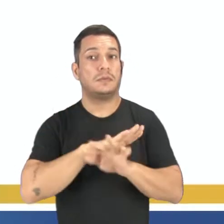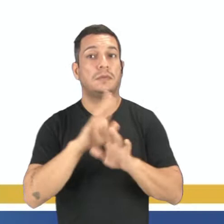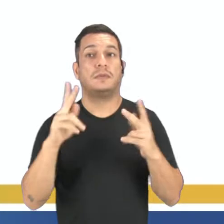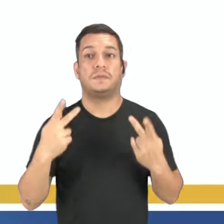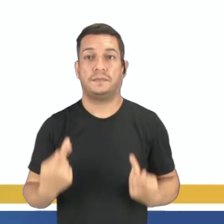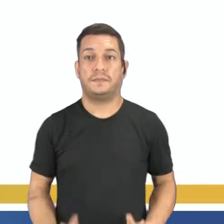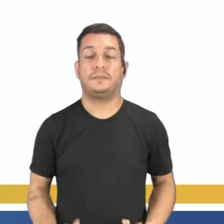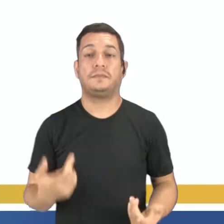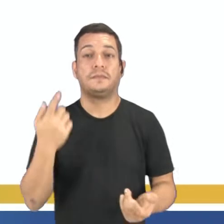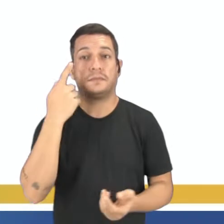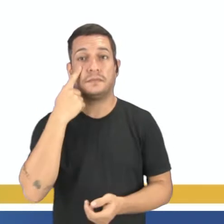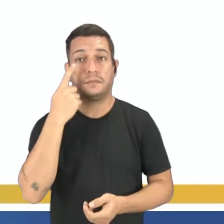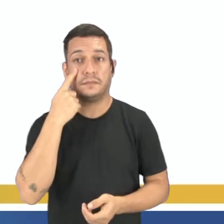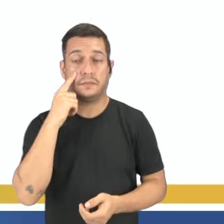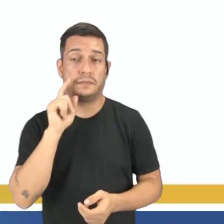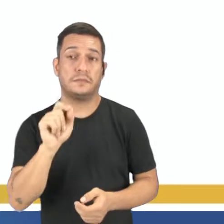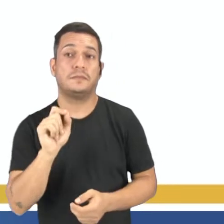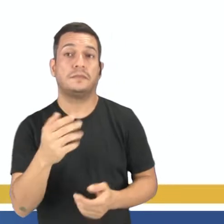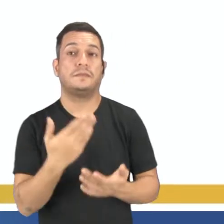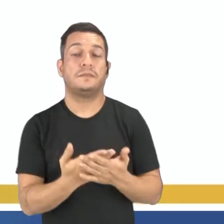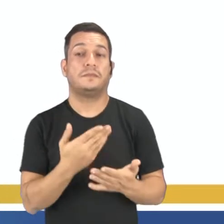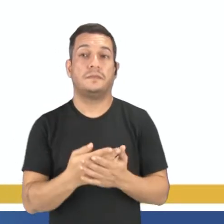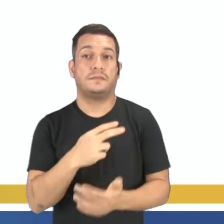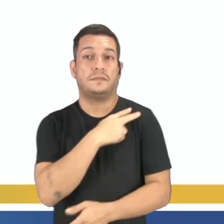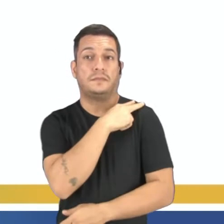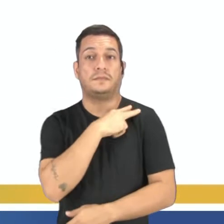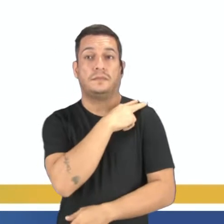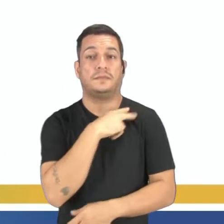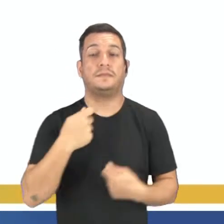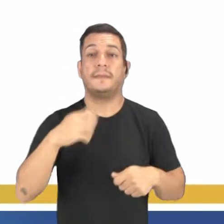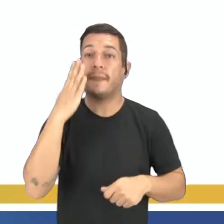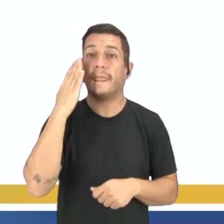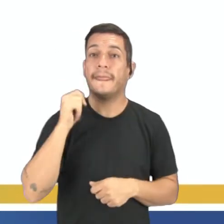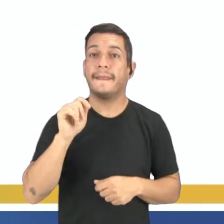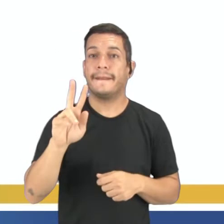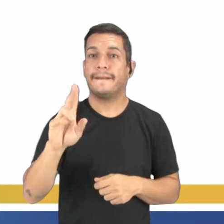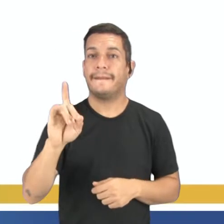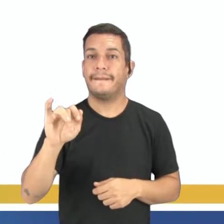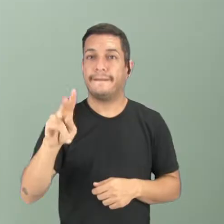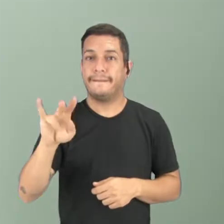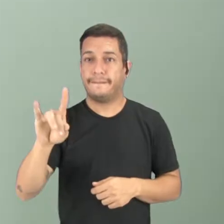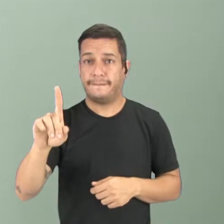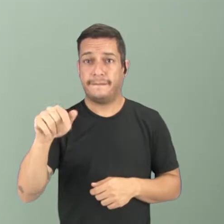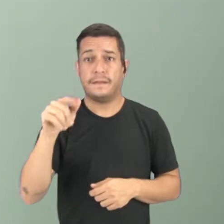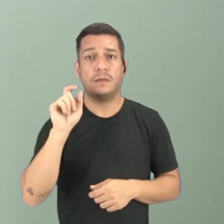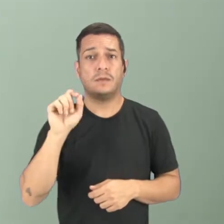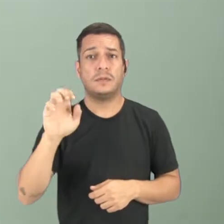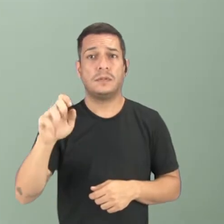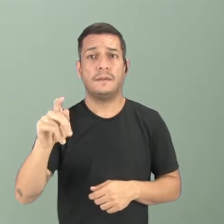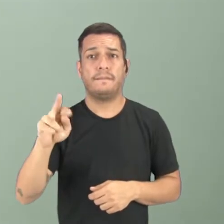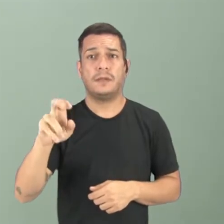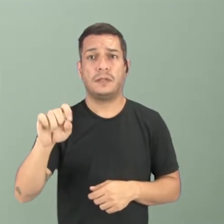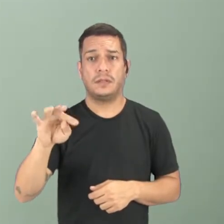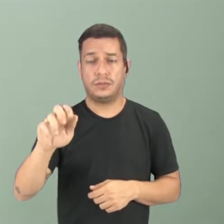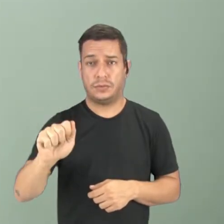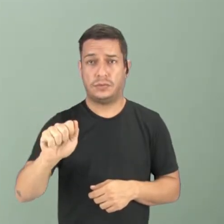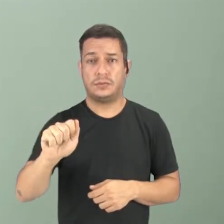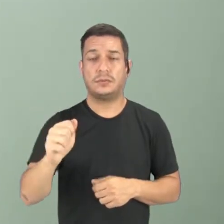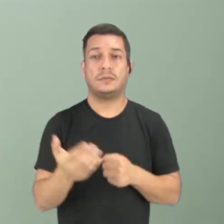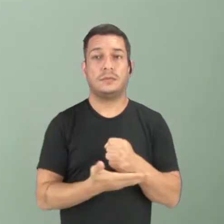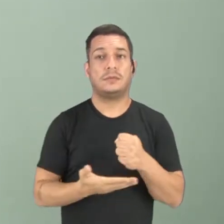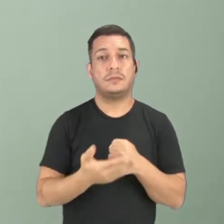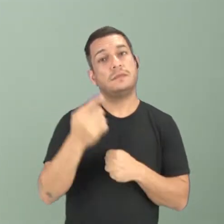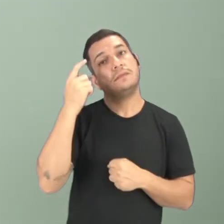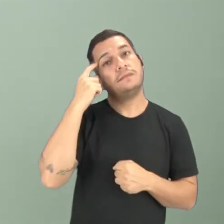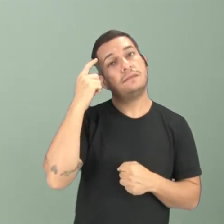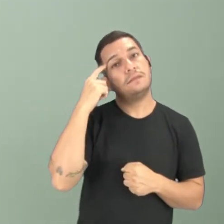texto. O que o estudante de ensino médio, o que você tem que saber sobre David Hume? David Hume é empirista. A base do